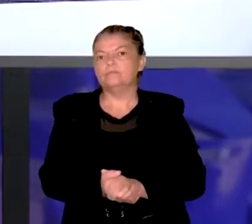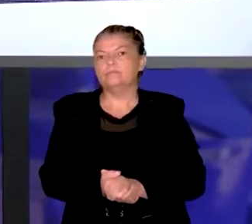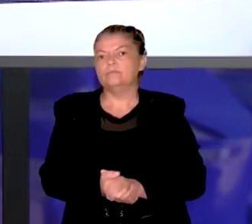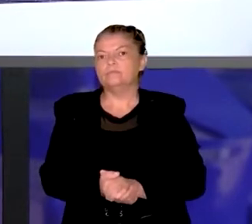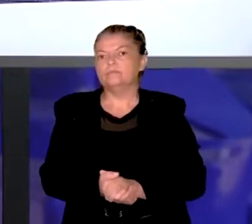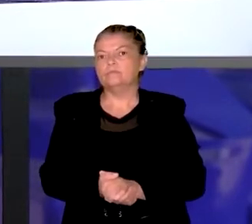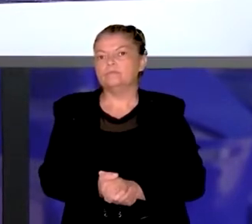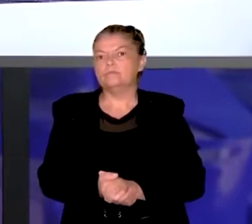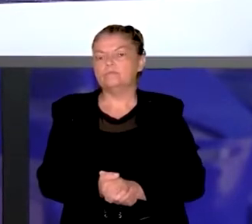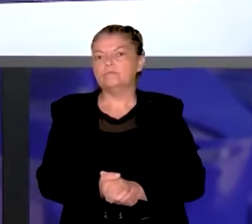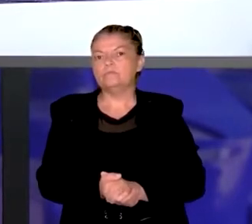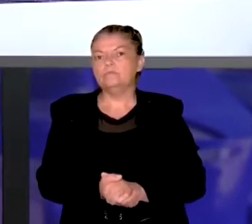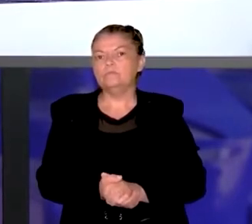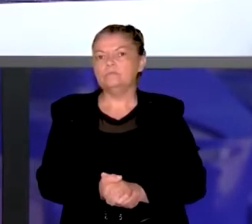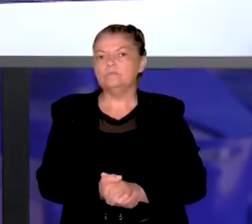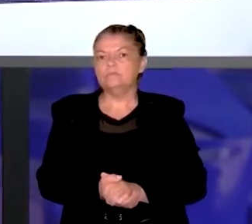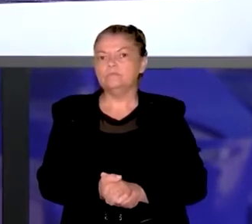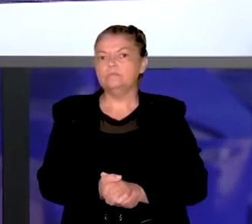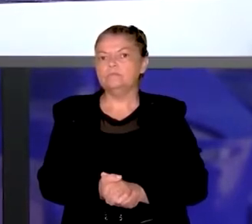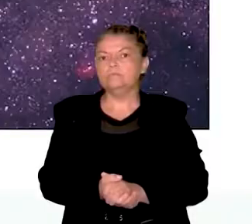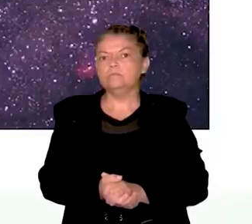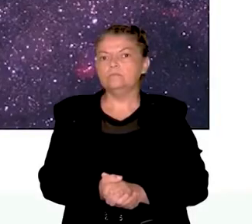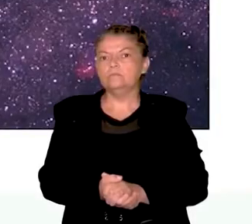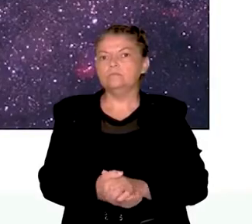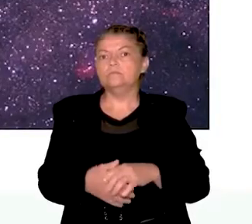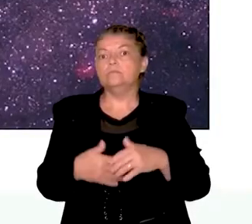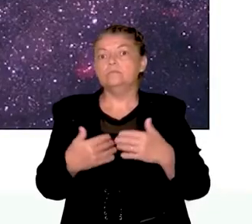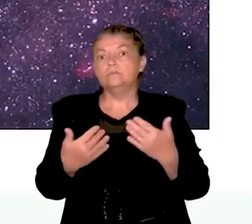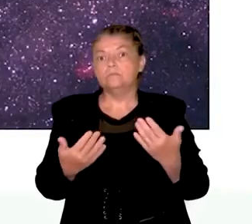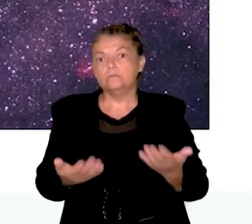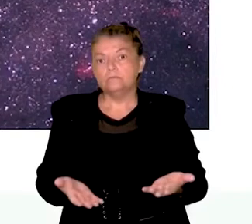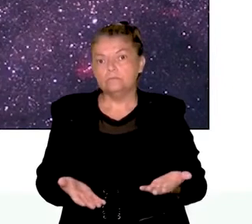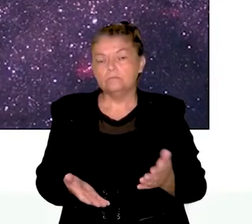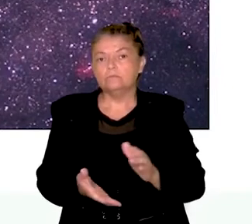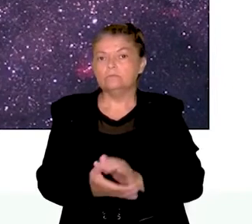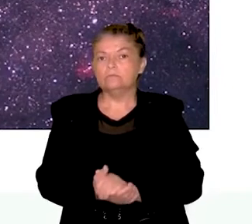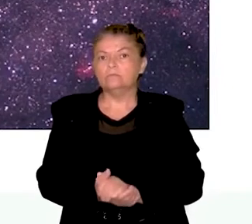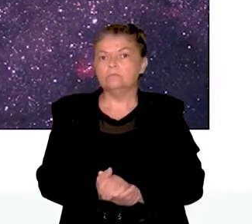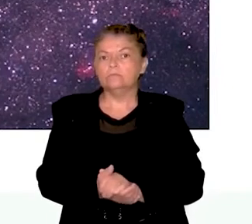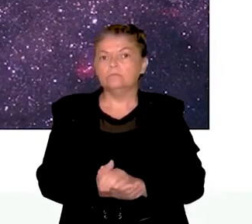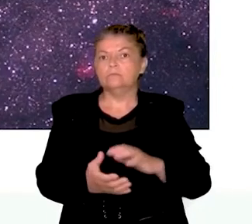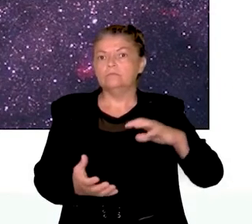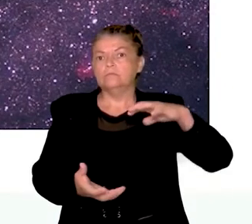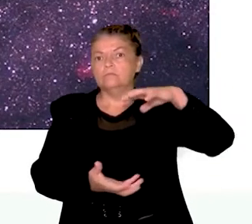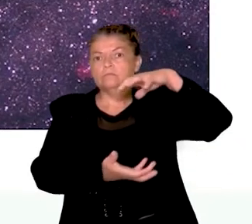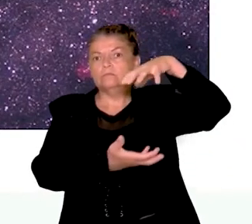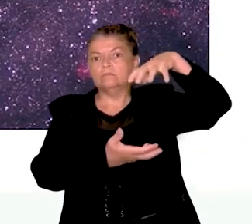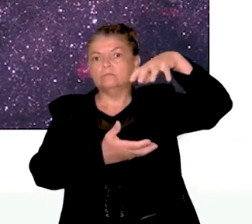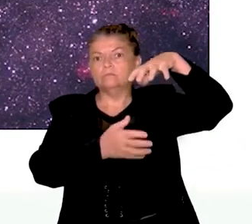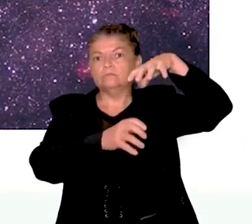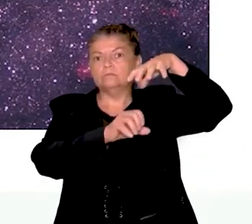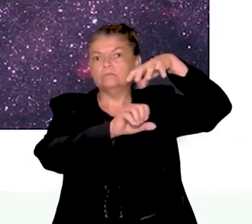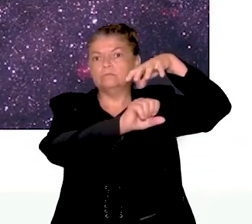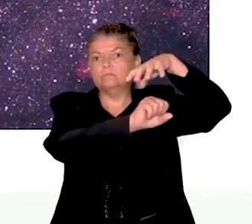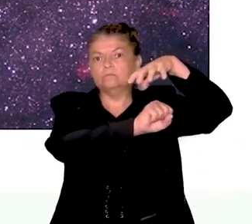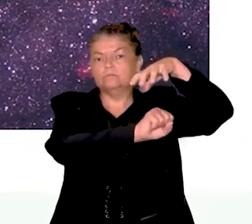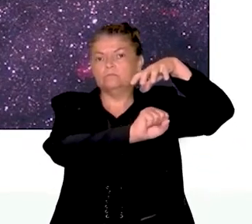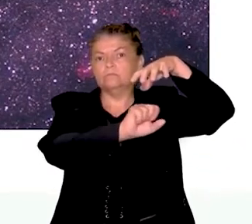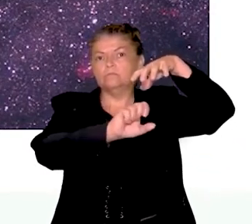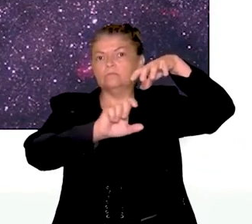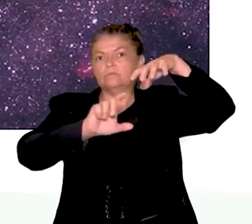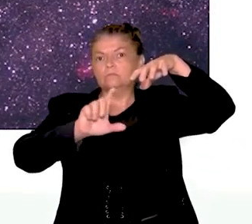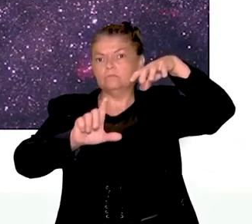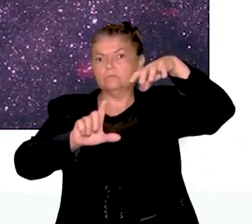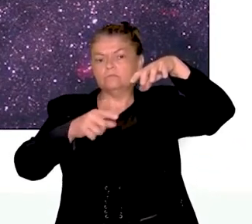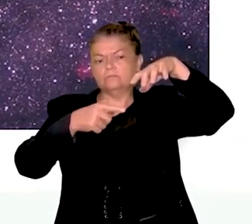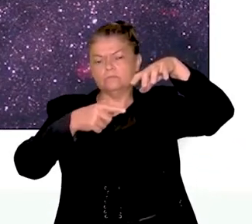no hemisfério sul, é o Cruzeiro do Sul. No hemisfério norte também, os povos do século XIV, XIII, XV, também se